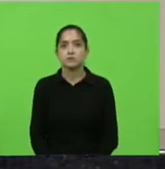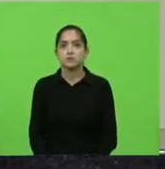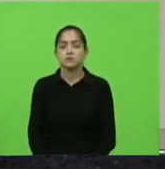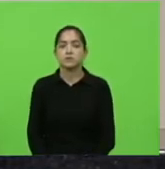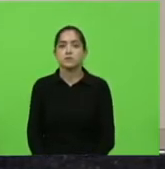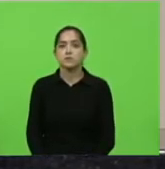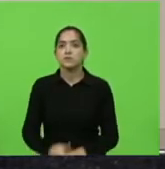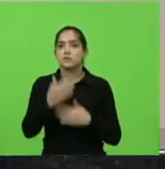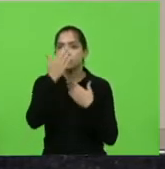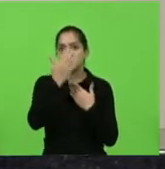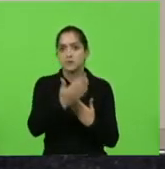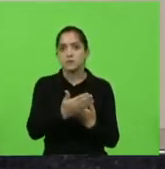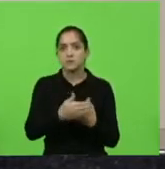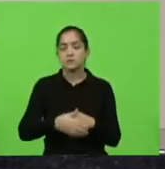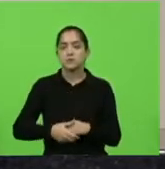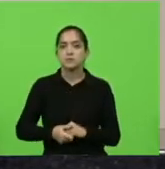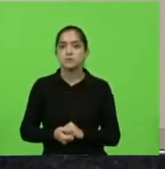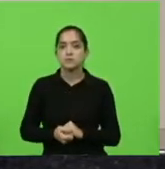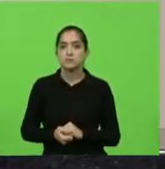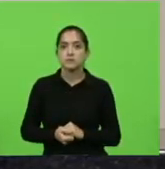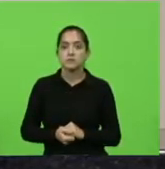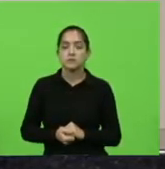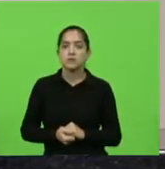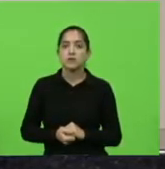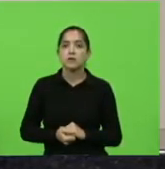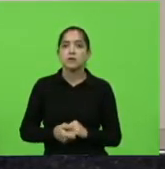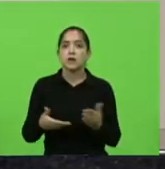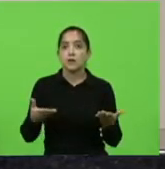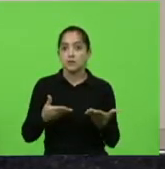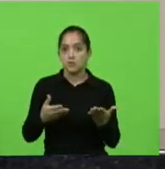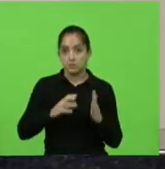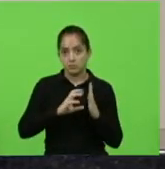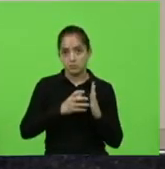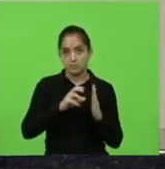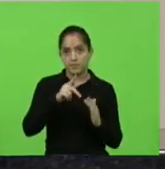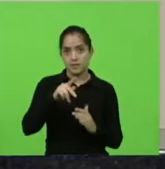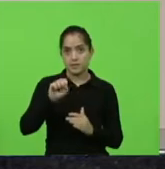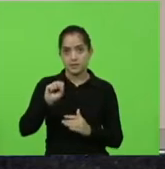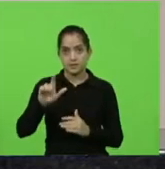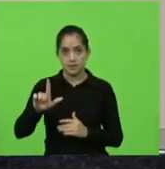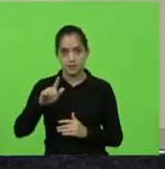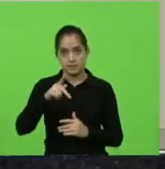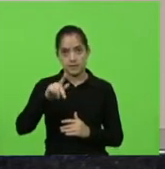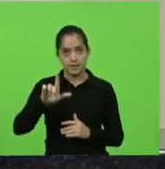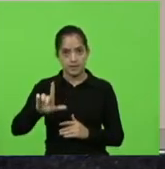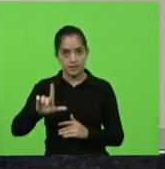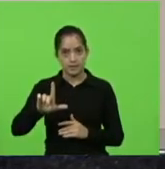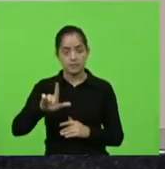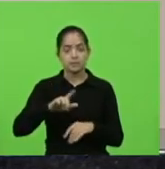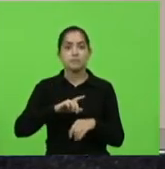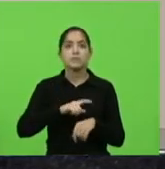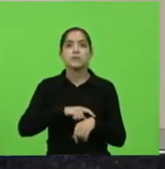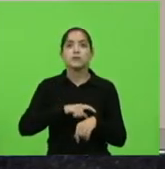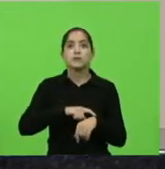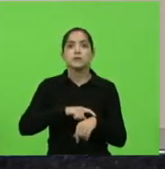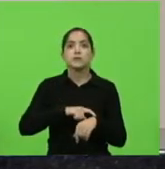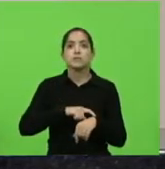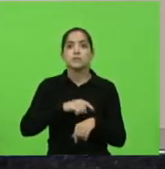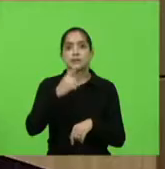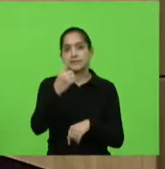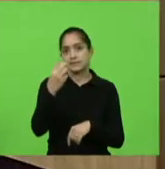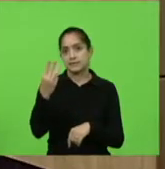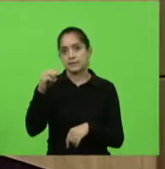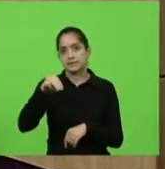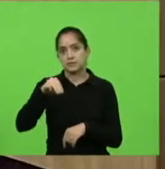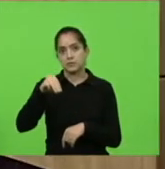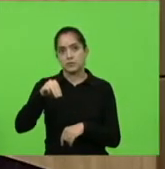Obrigado, deputado Cobalcini. Bloco PSL-PL. Ricardo Alba, por 13 minutos, deputado.